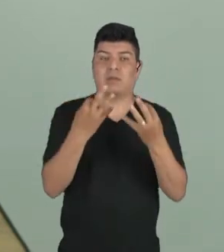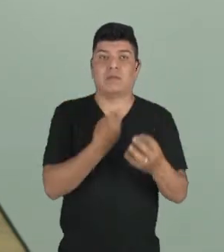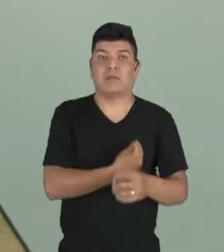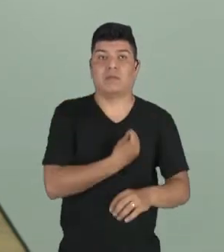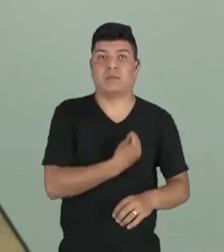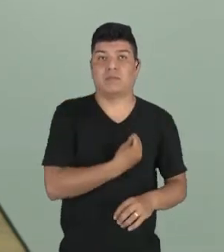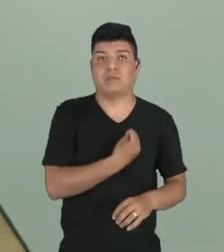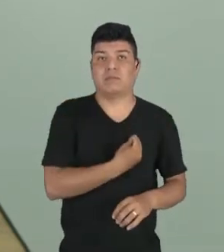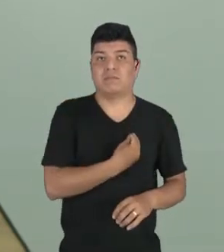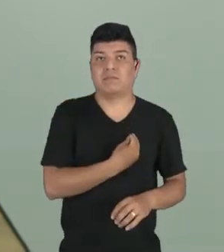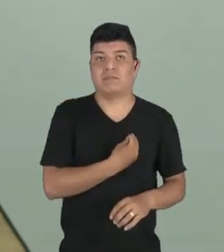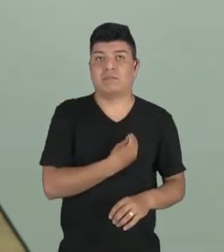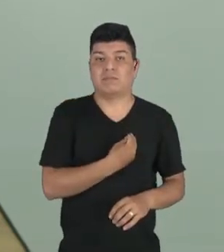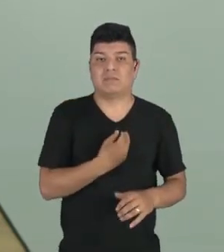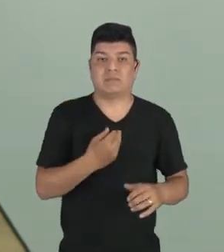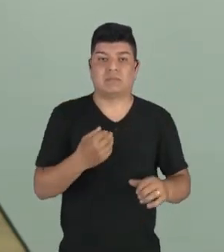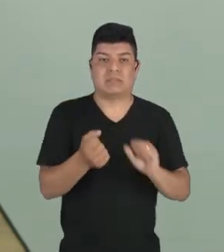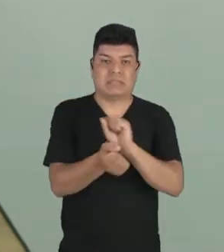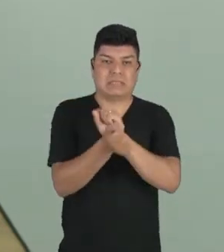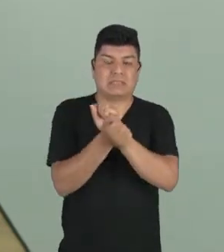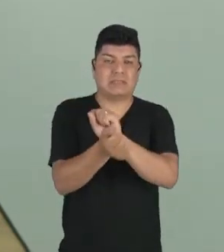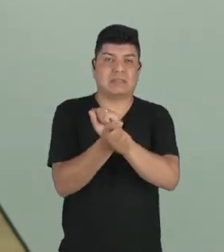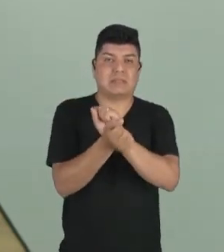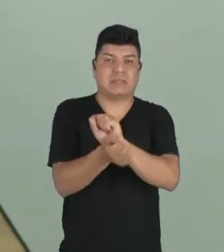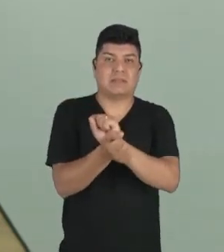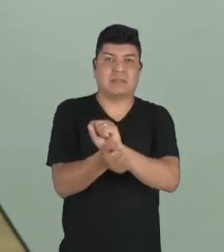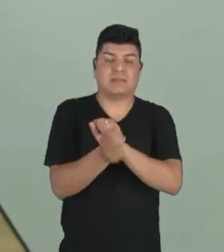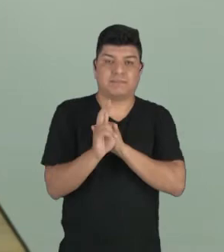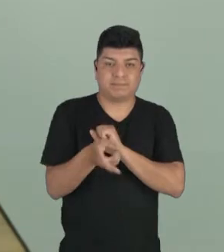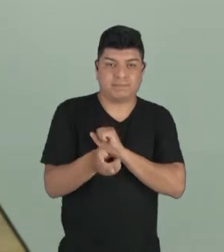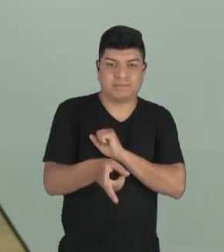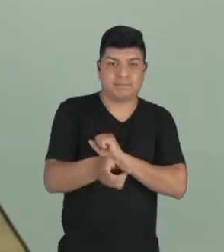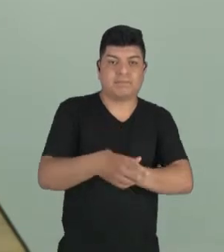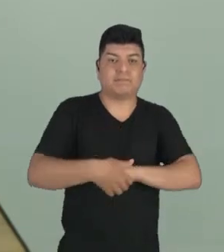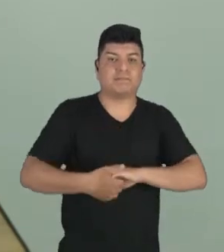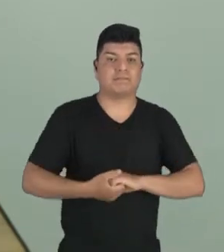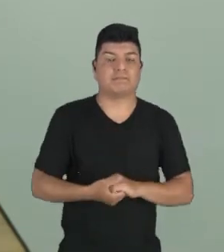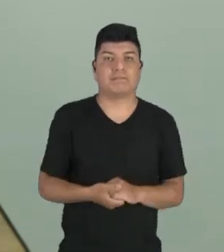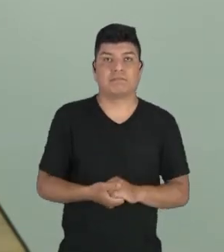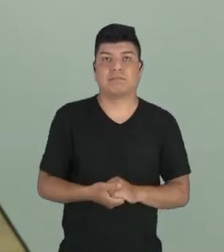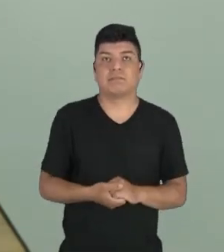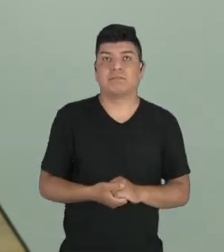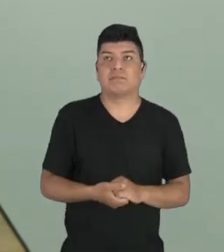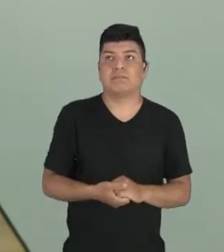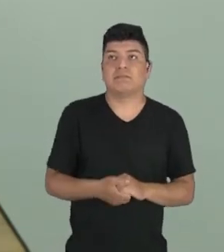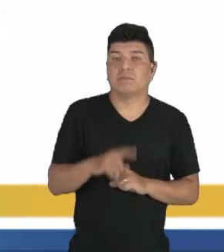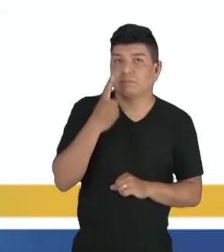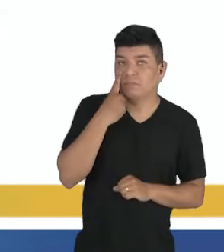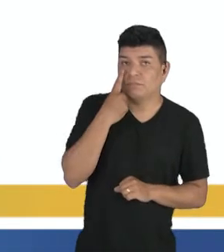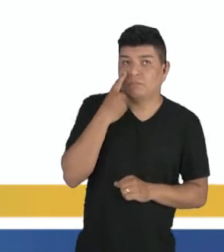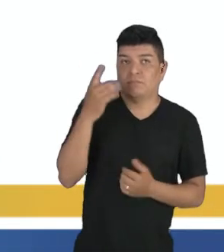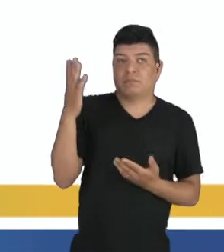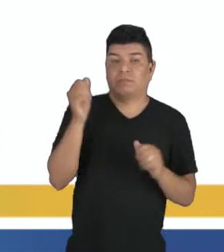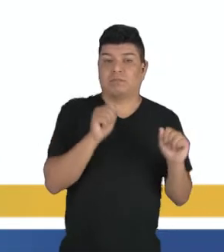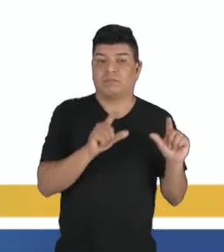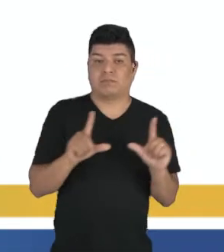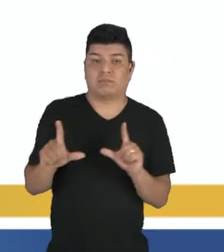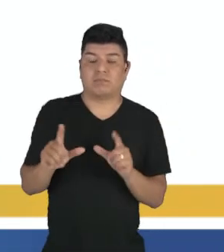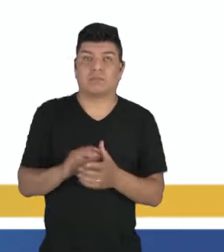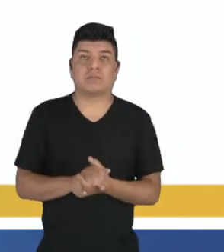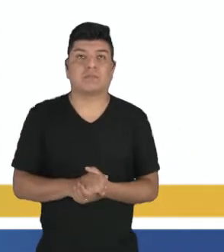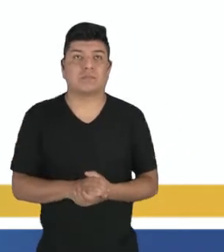uma forma como escravos, né? Vamos dar continuidade. Observe aí comigo no